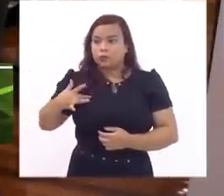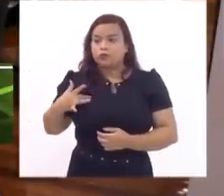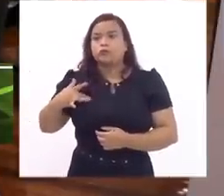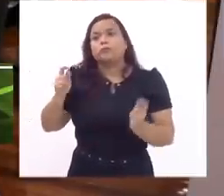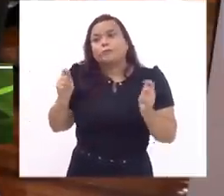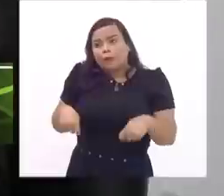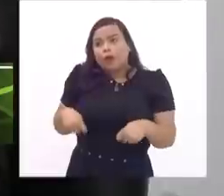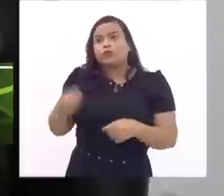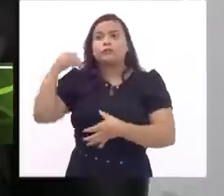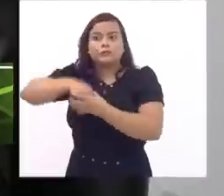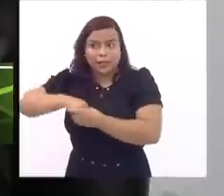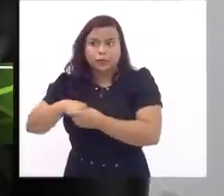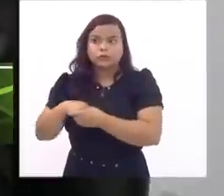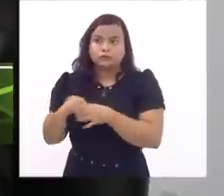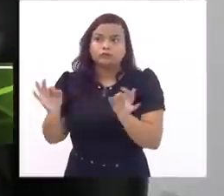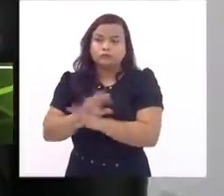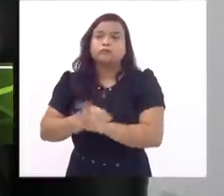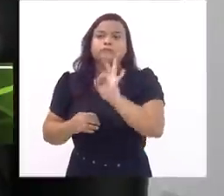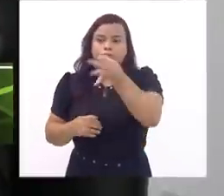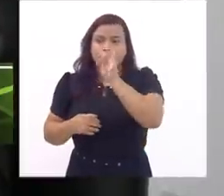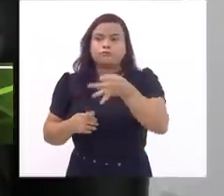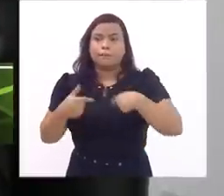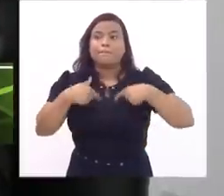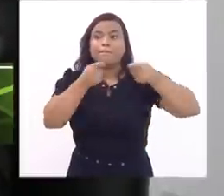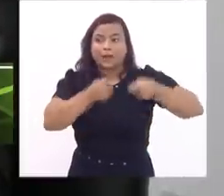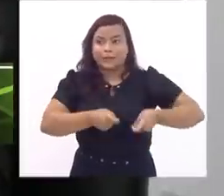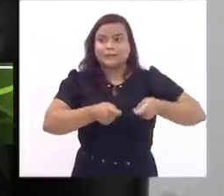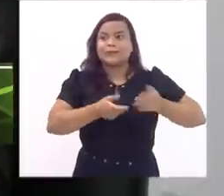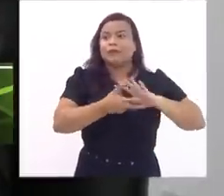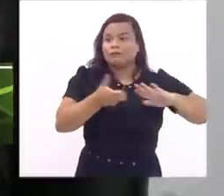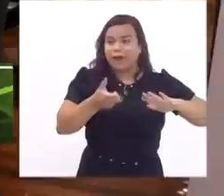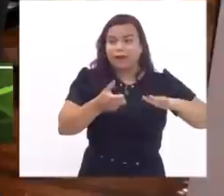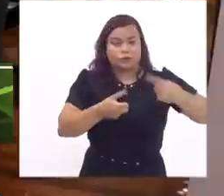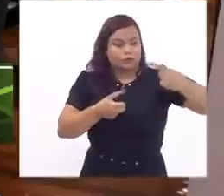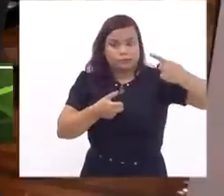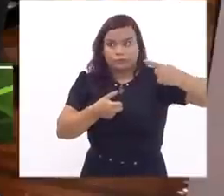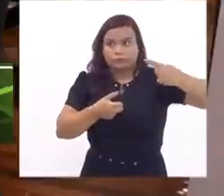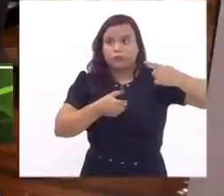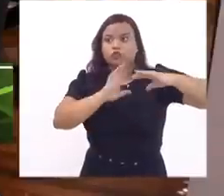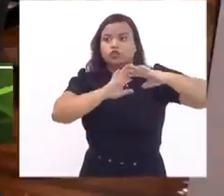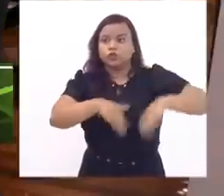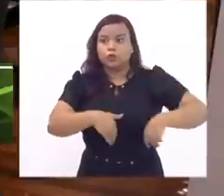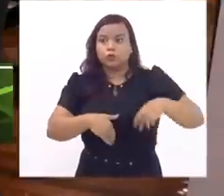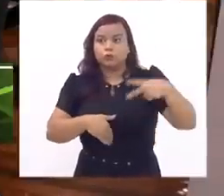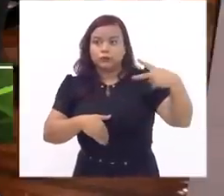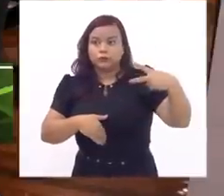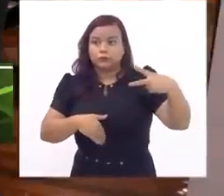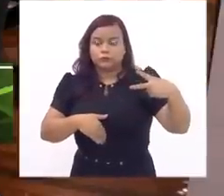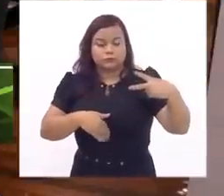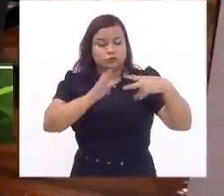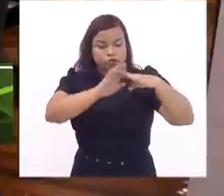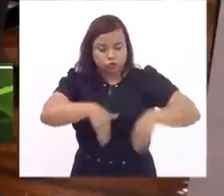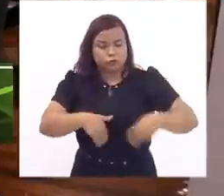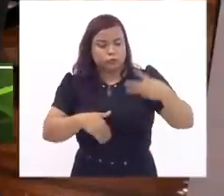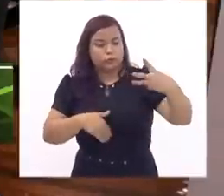o veto no primeiro. E derrubar o segundo. E derrubo o segundo, terceiro e o quarto. Ok. Ok,